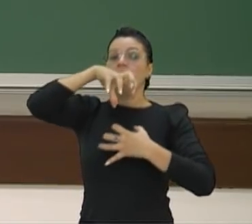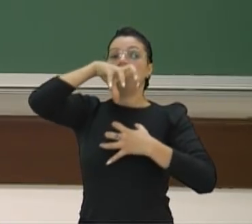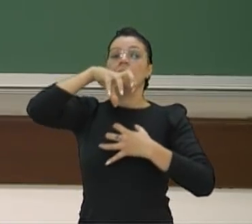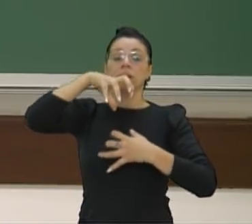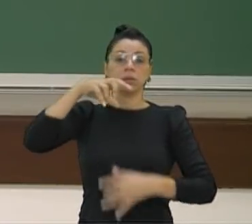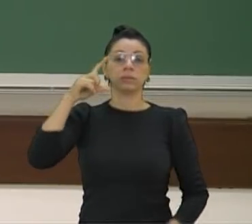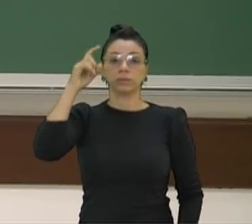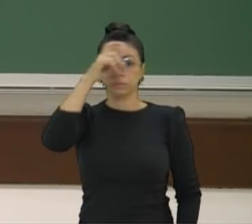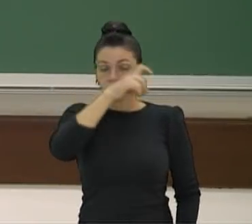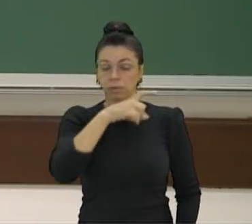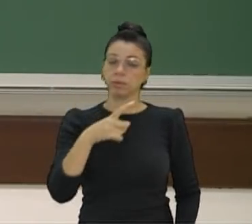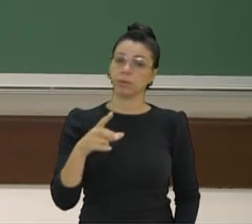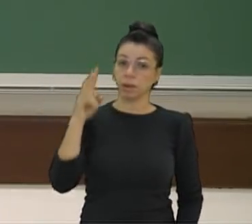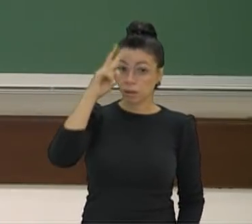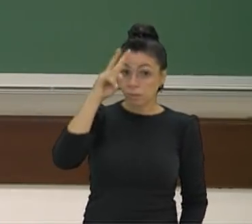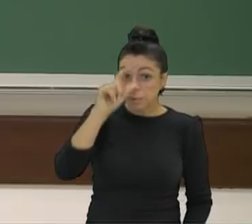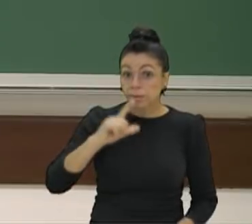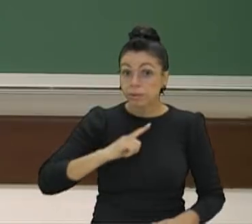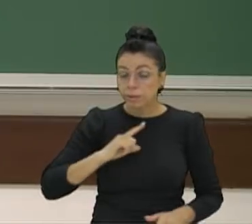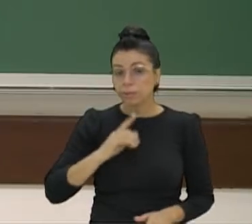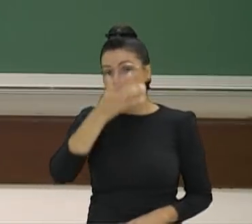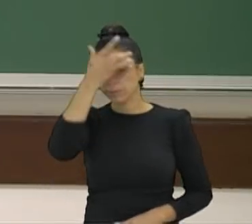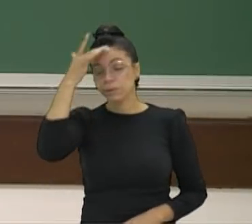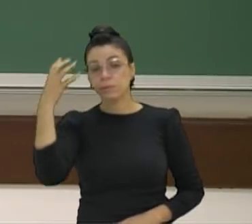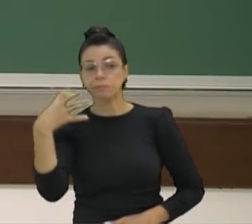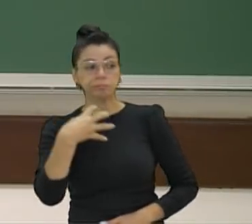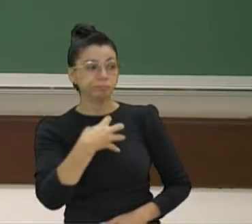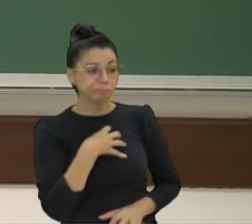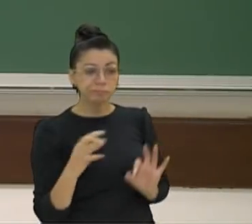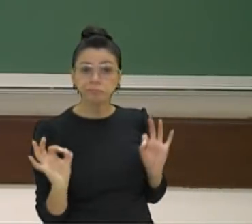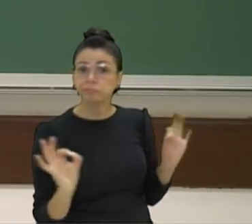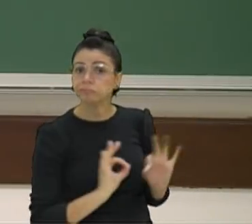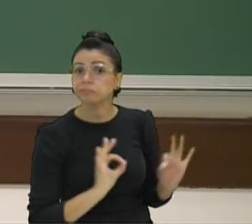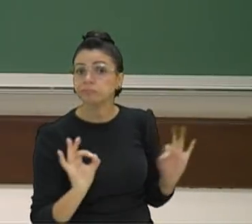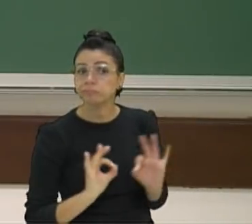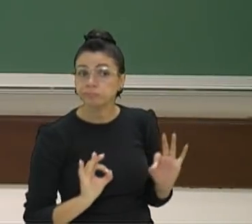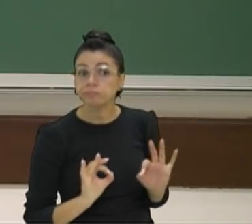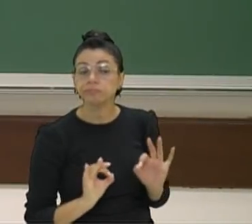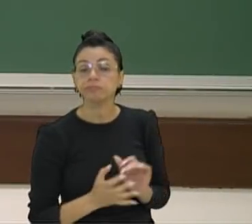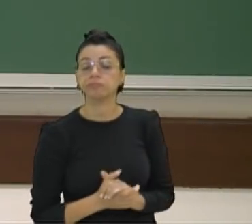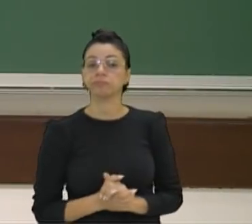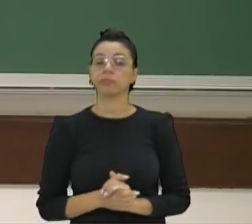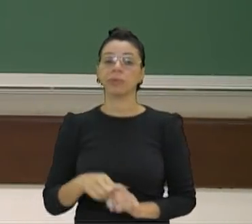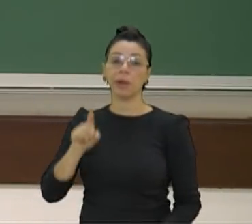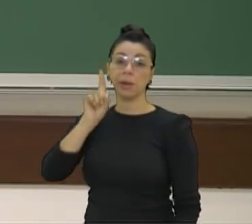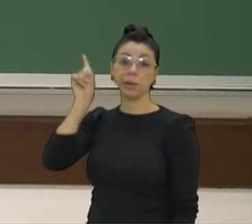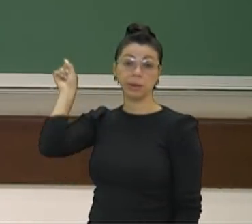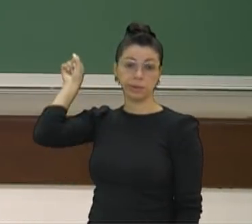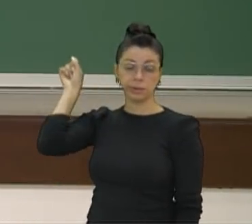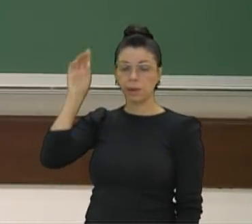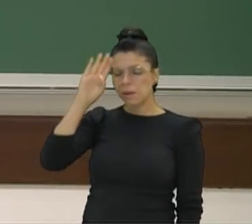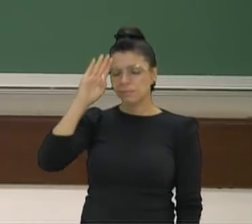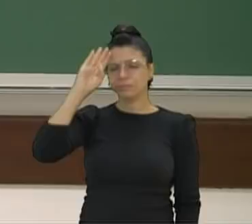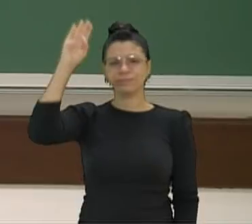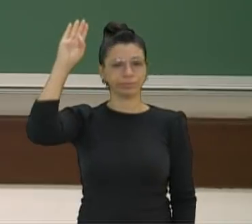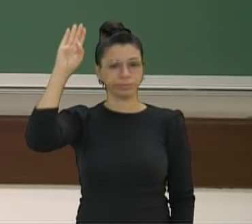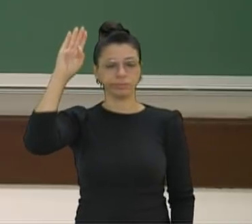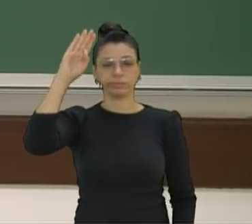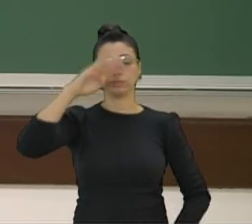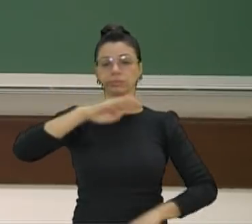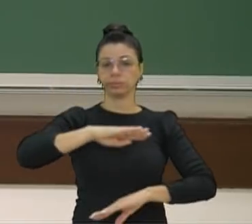pessoas assintomáticas, né, que não sentem nada, certo? Então, esses são os principais sintomas, né,